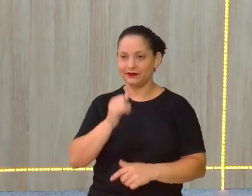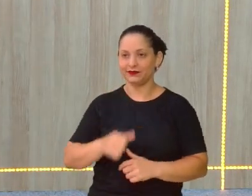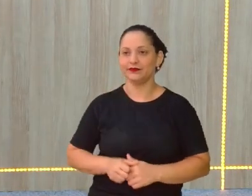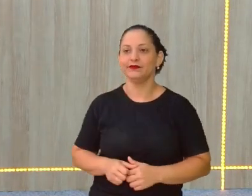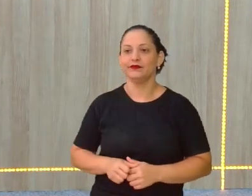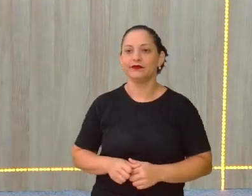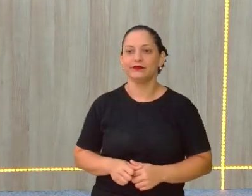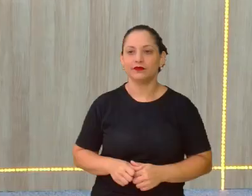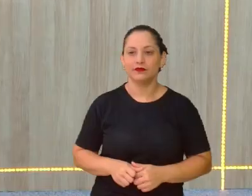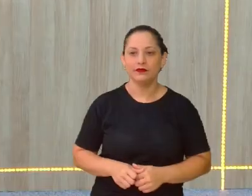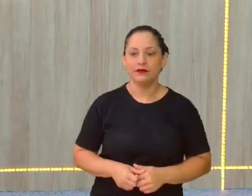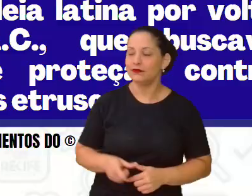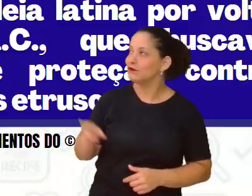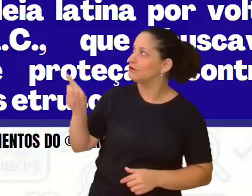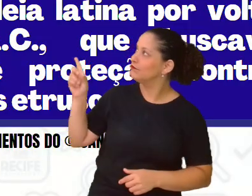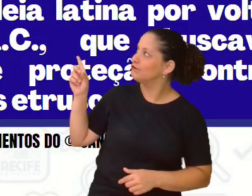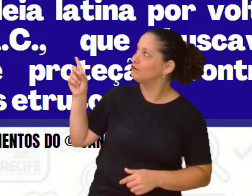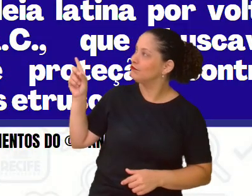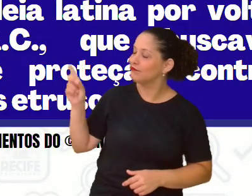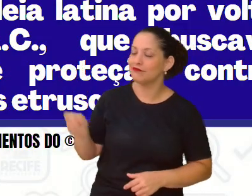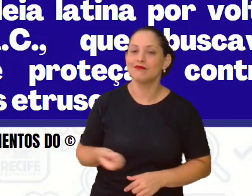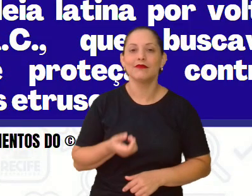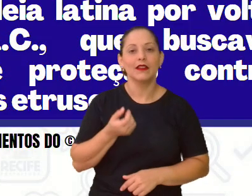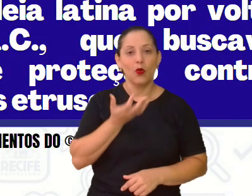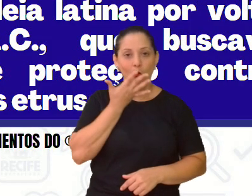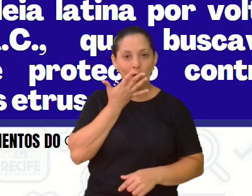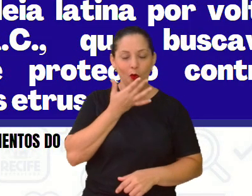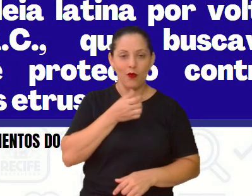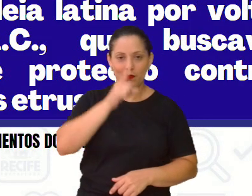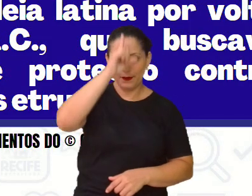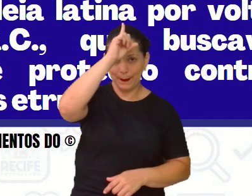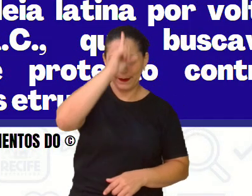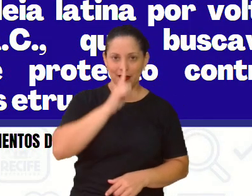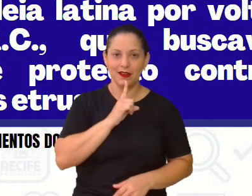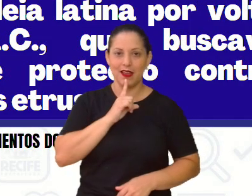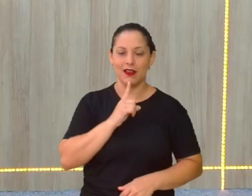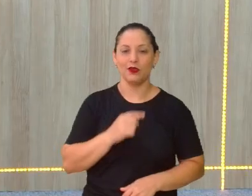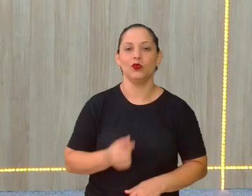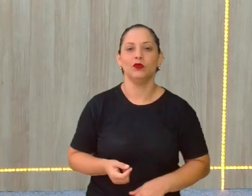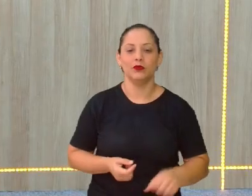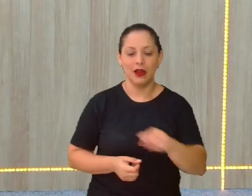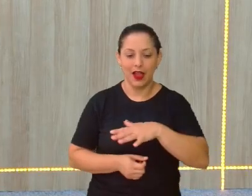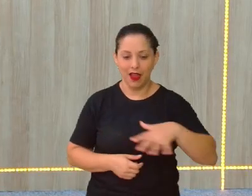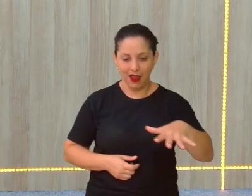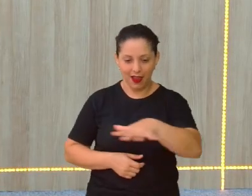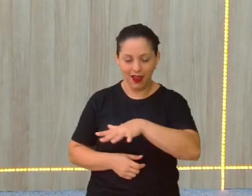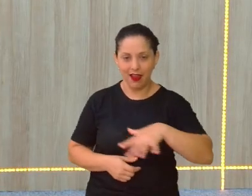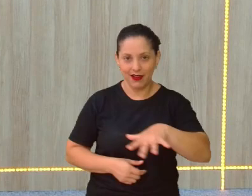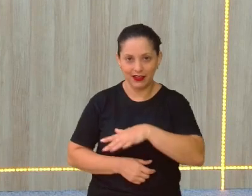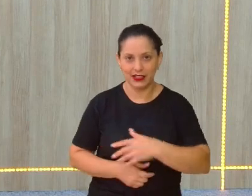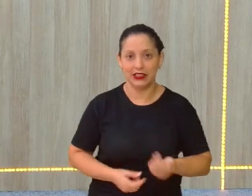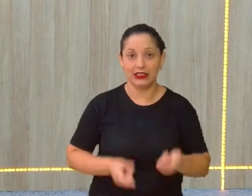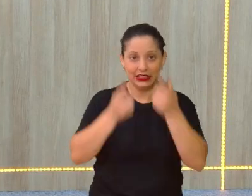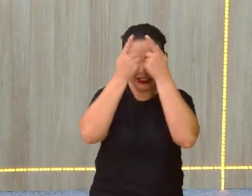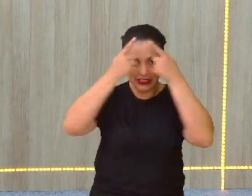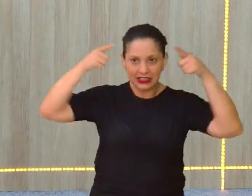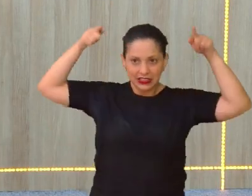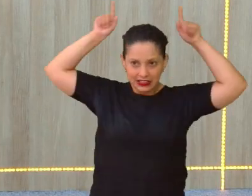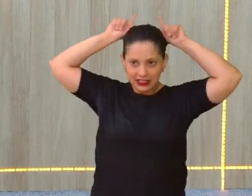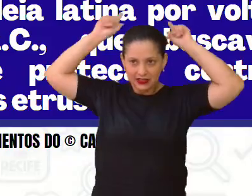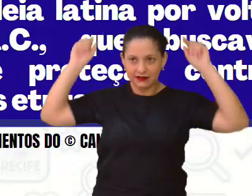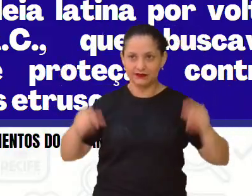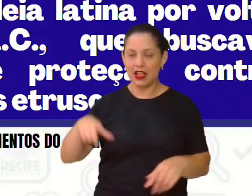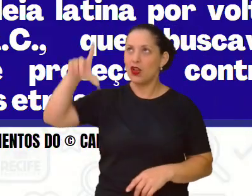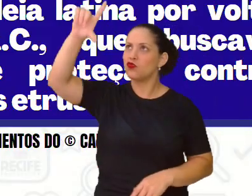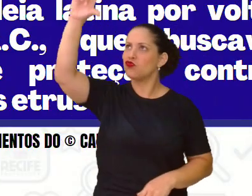ó, em amarelo, a área de influência grega, né? Vejam, em rosa aqui a área de